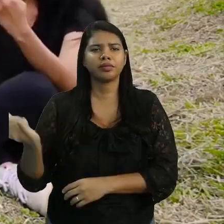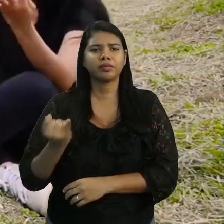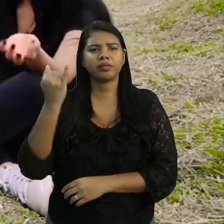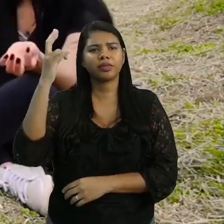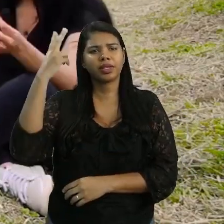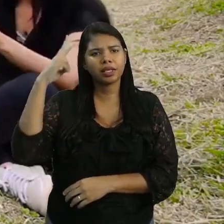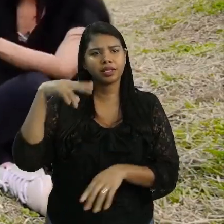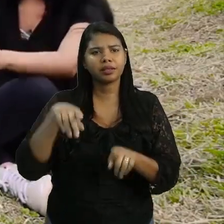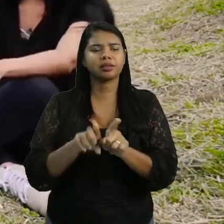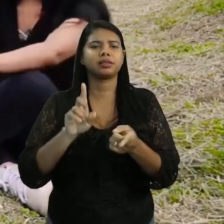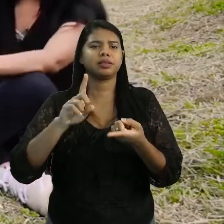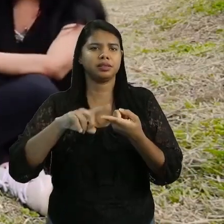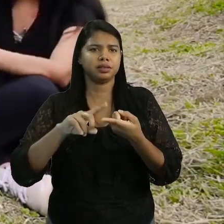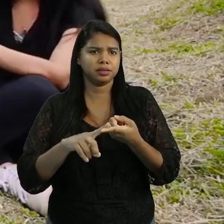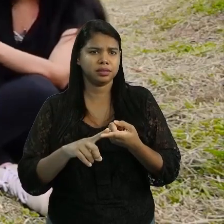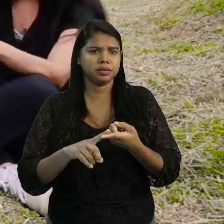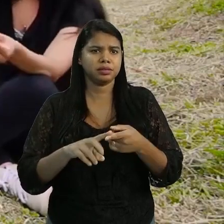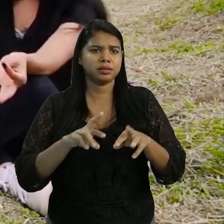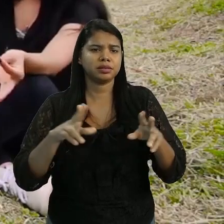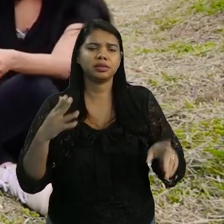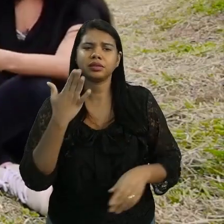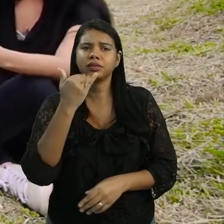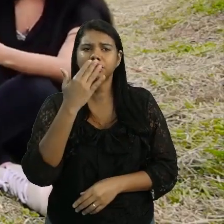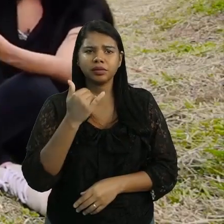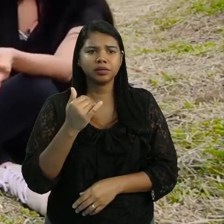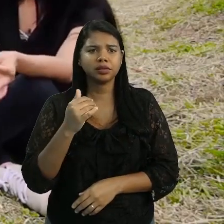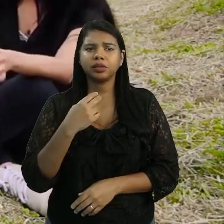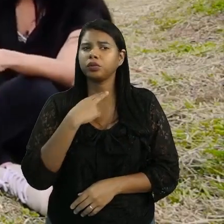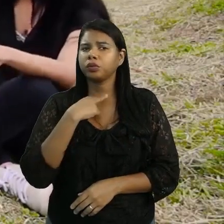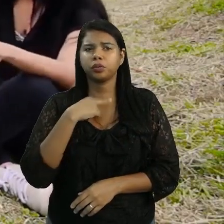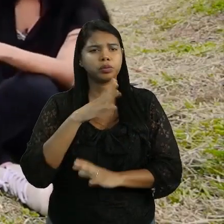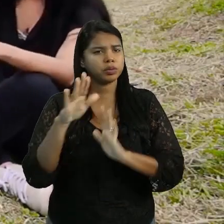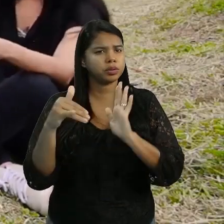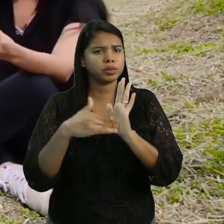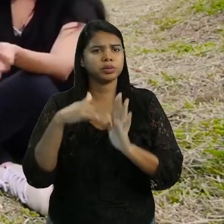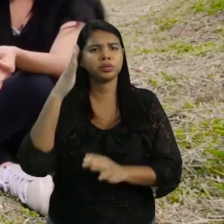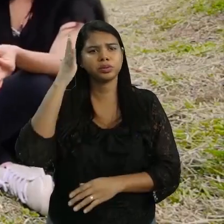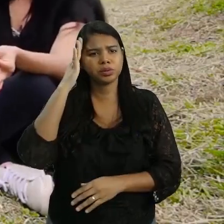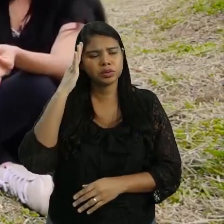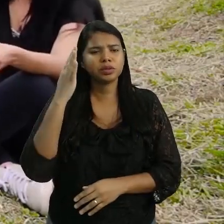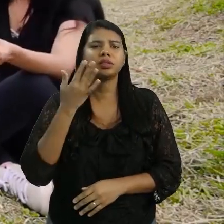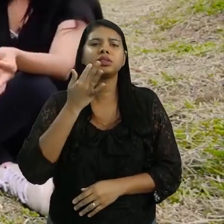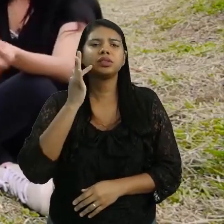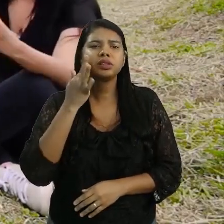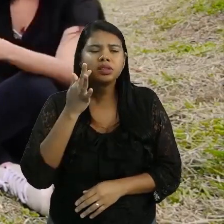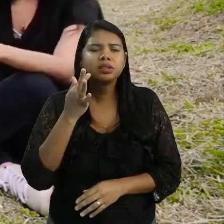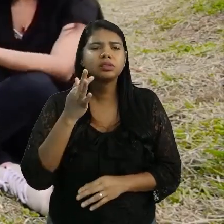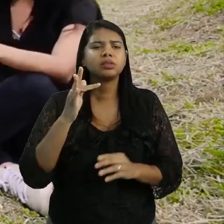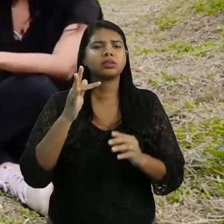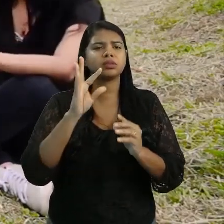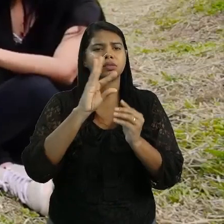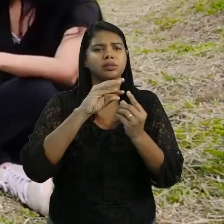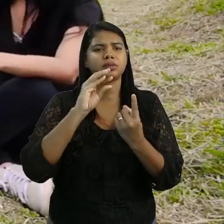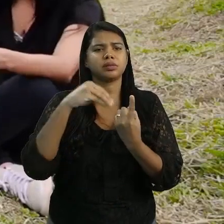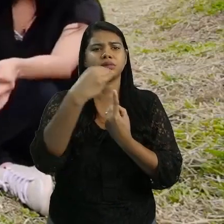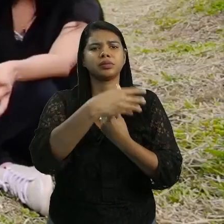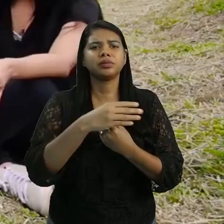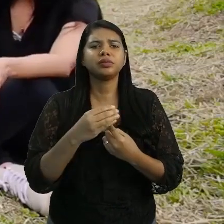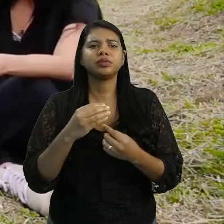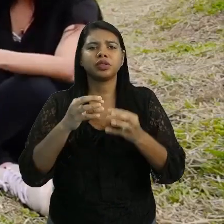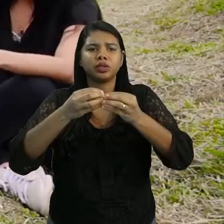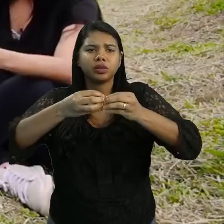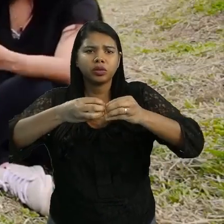difícil. Agora tem pontos onde você pode deixar, mas aqui é muito mais